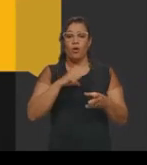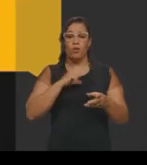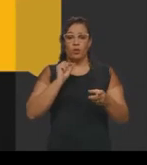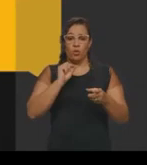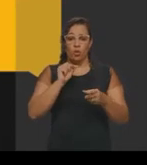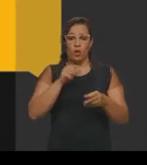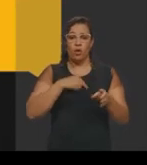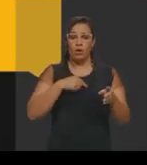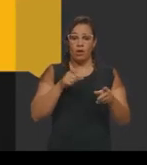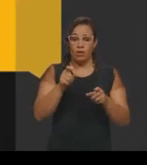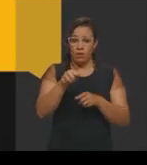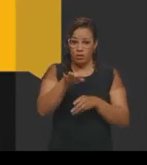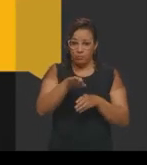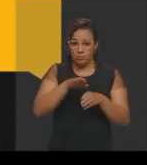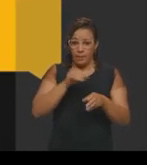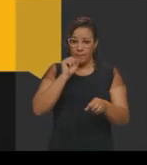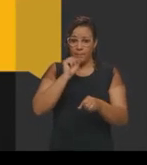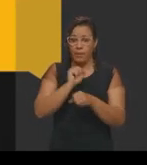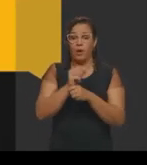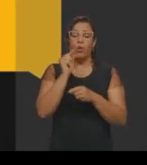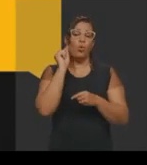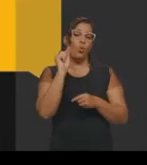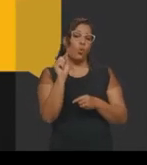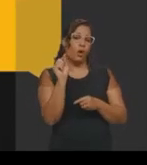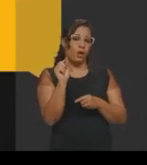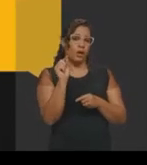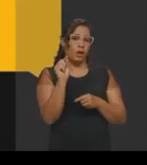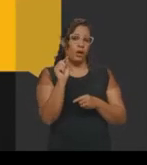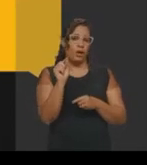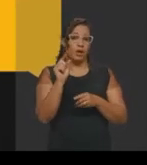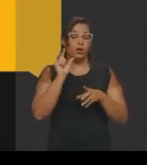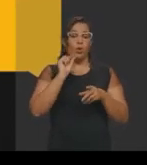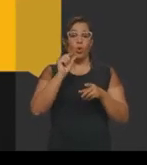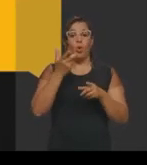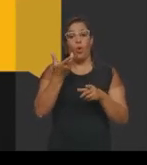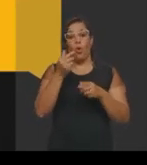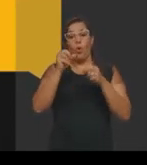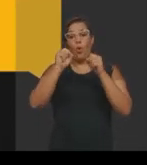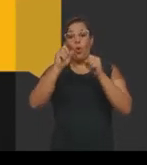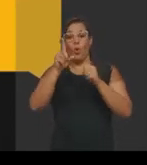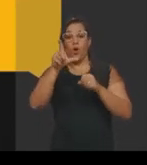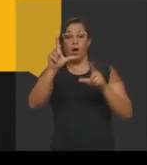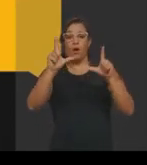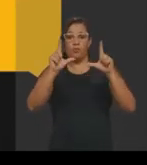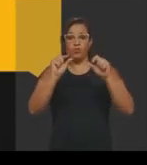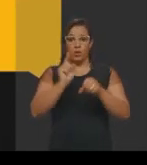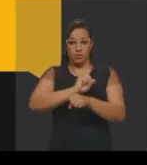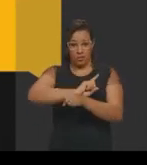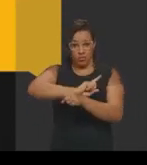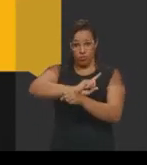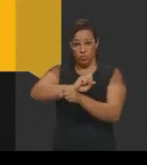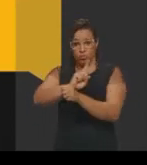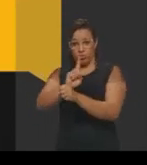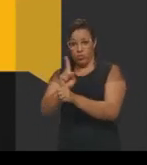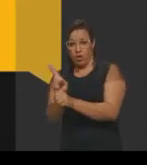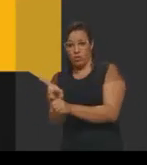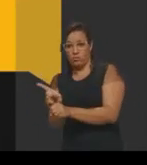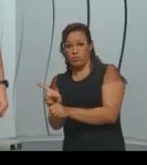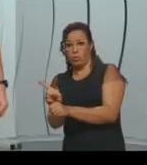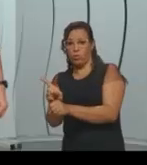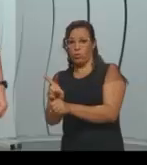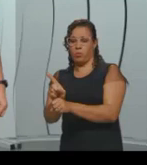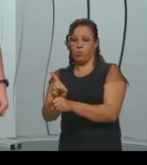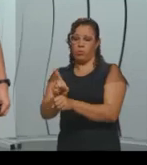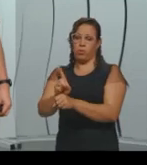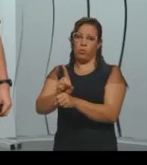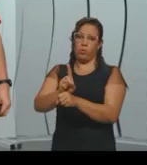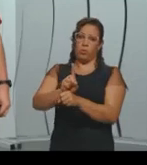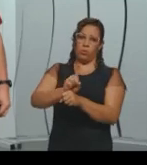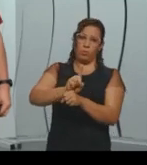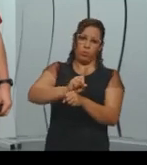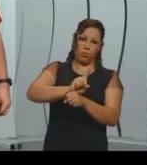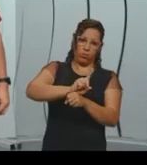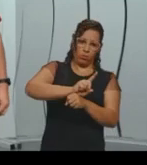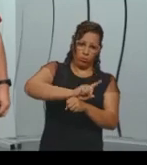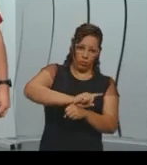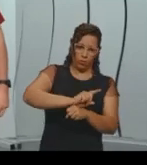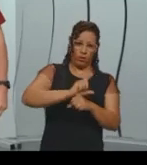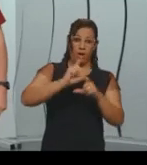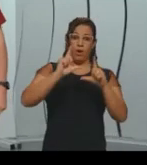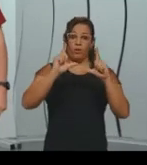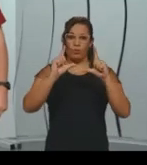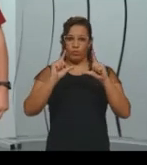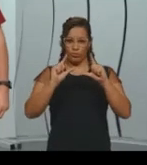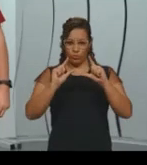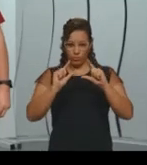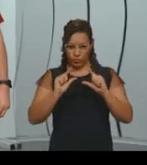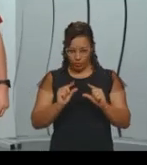desaceleração. Uma desaceleração seria o quê? Uma redução no módulo da velocidade. Atenção a isso, pessoal. Quando falamos módulo